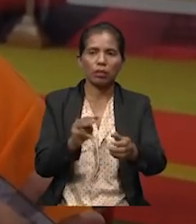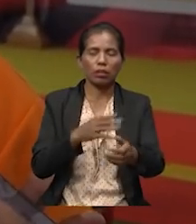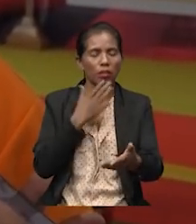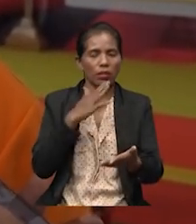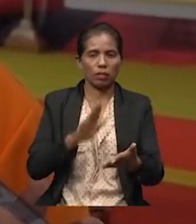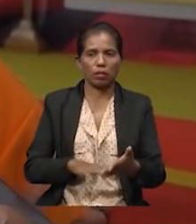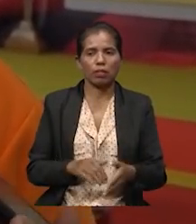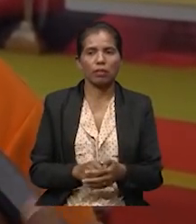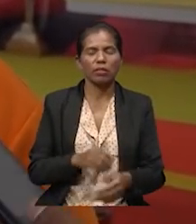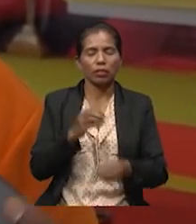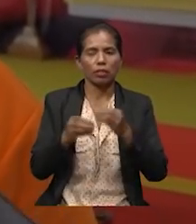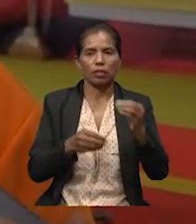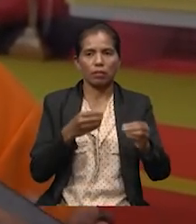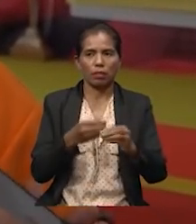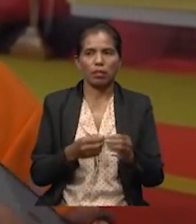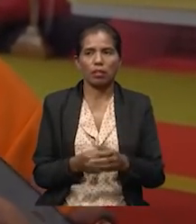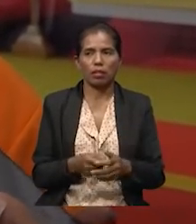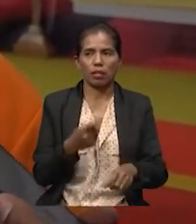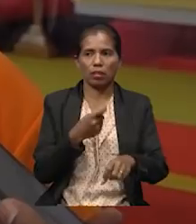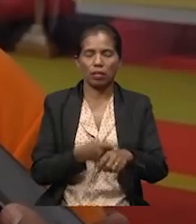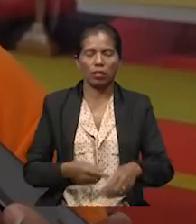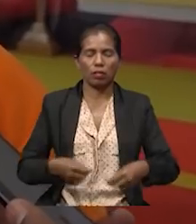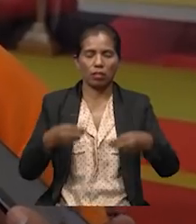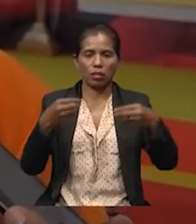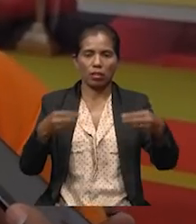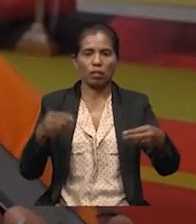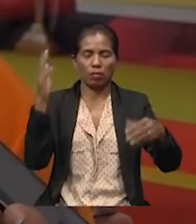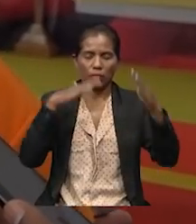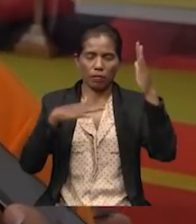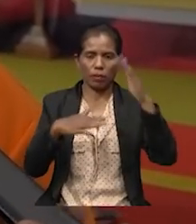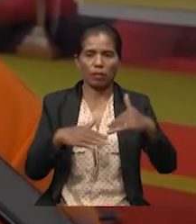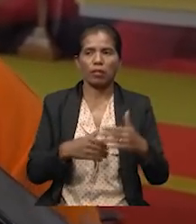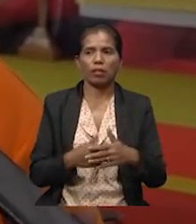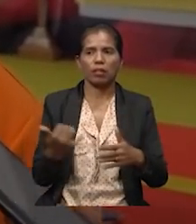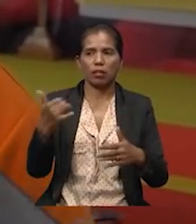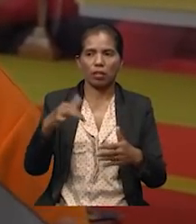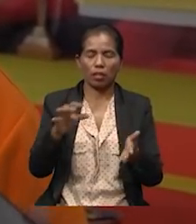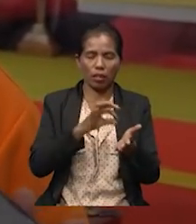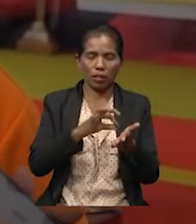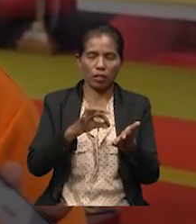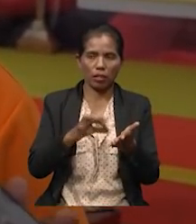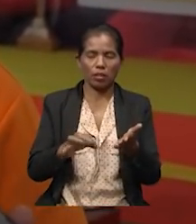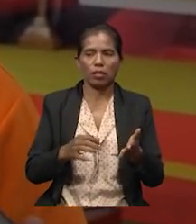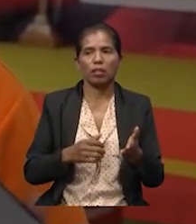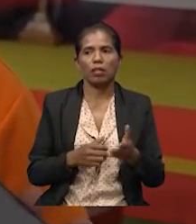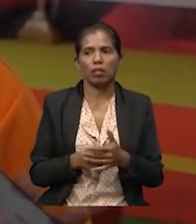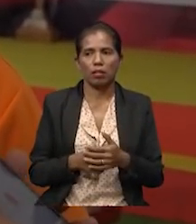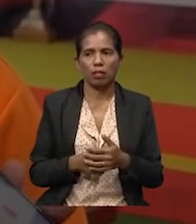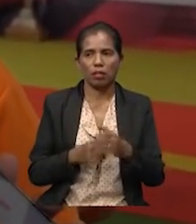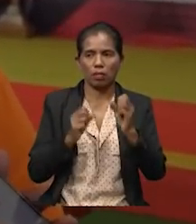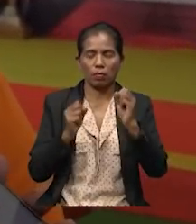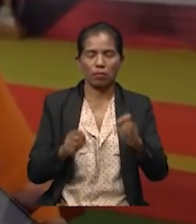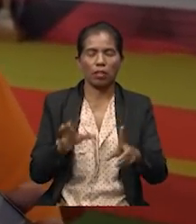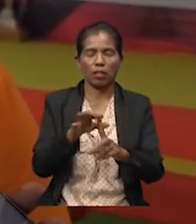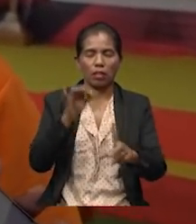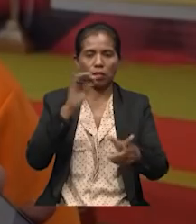kona ba sito saun de ke ia tendensia provocativo ne tamba sira mai asina tiana paktu ba ele